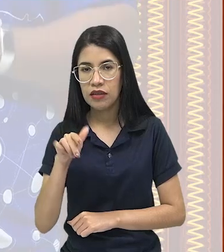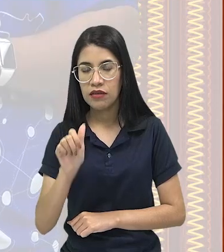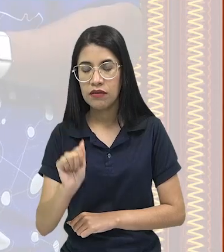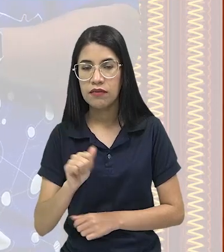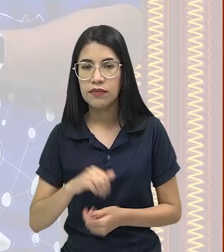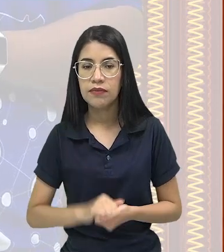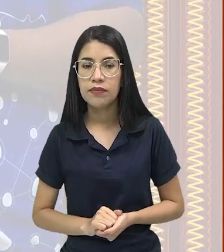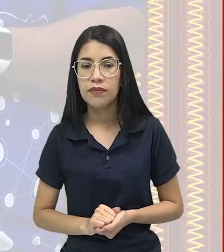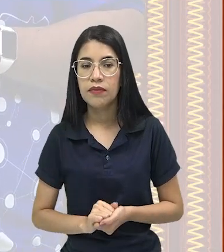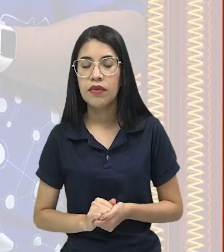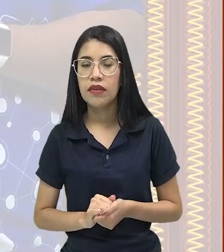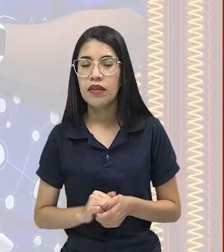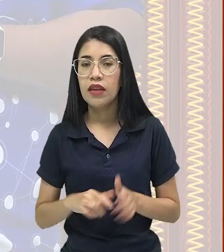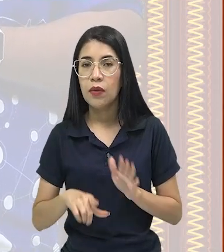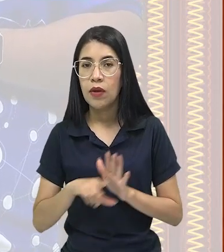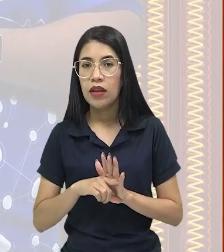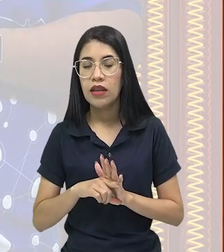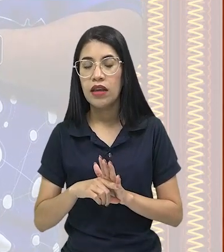6 de junho de